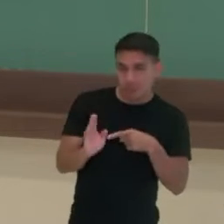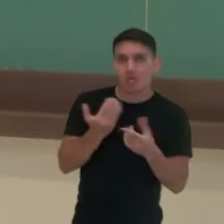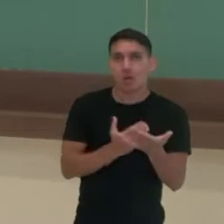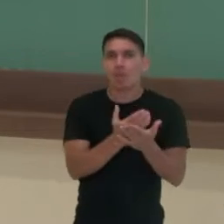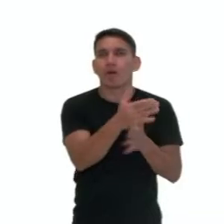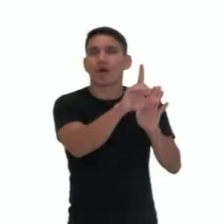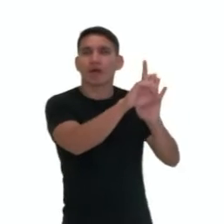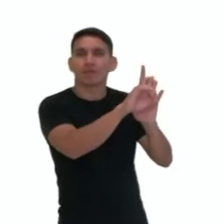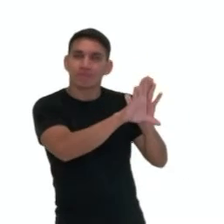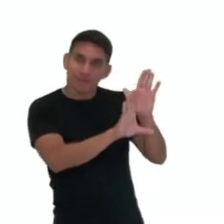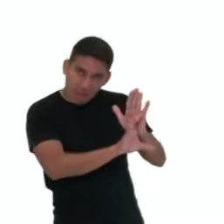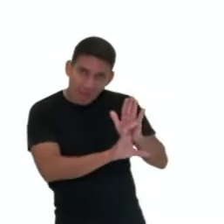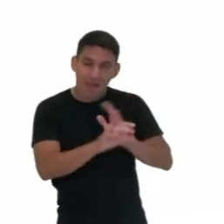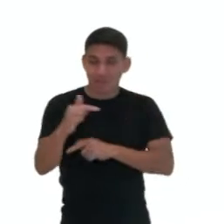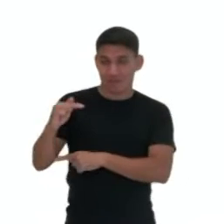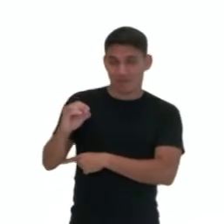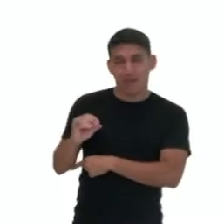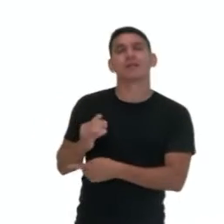de 70.